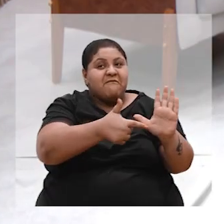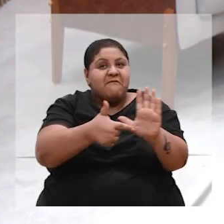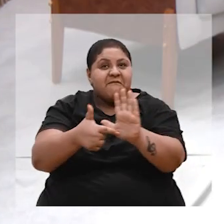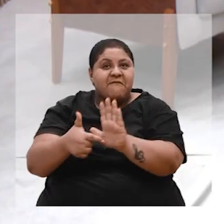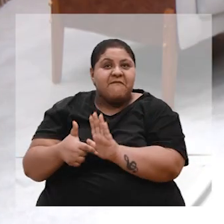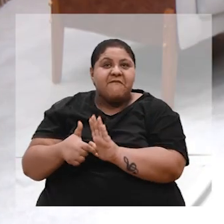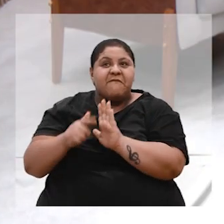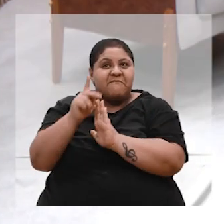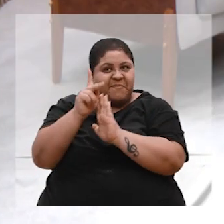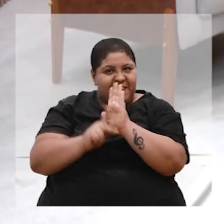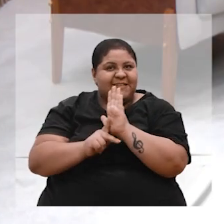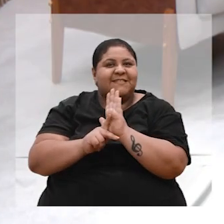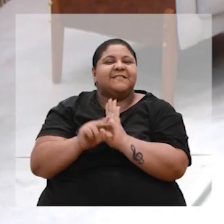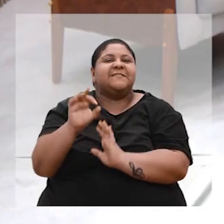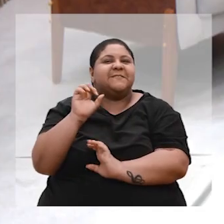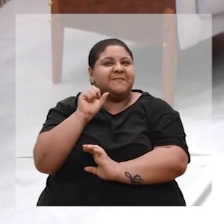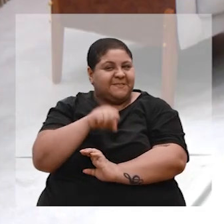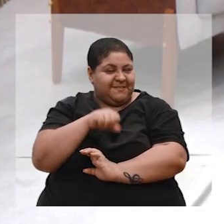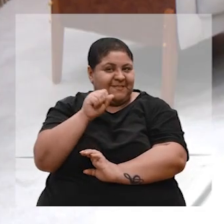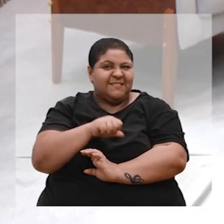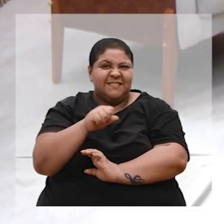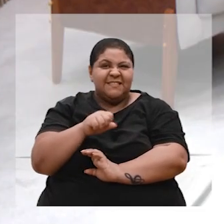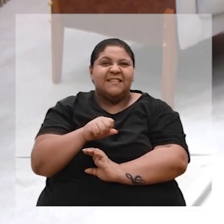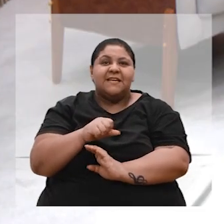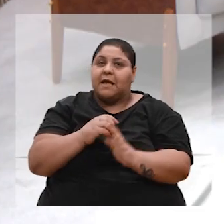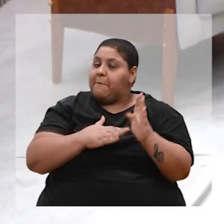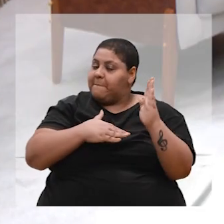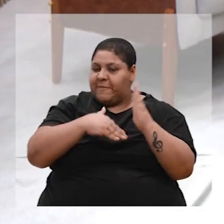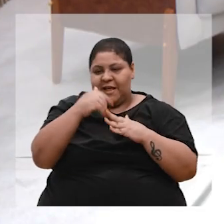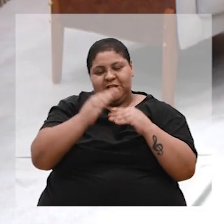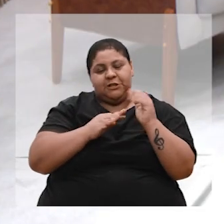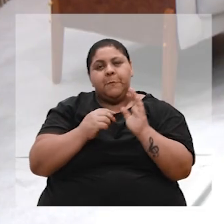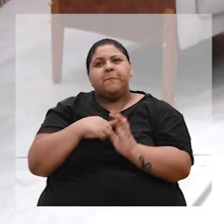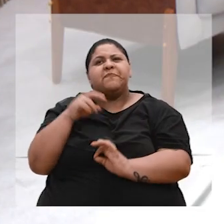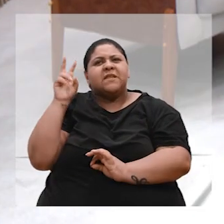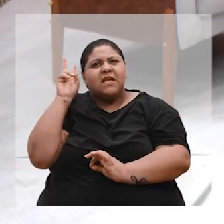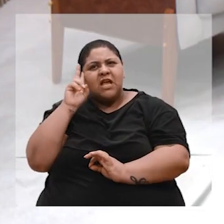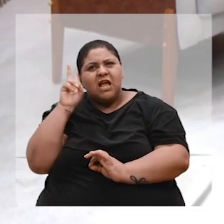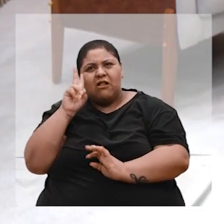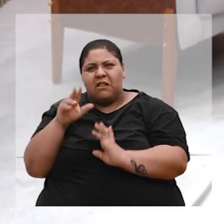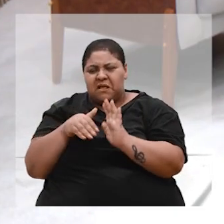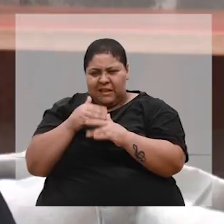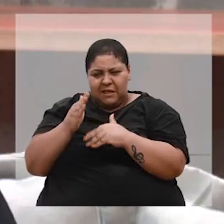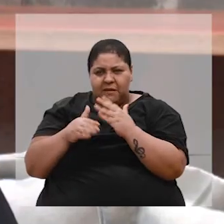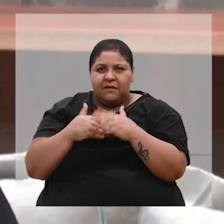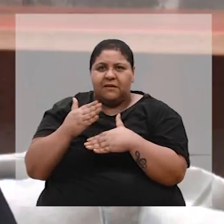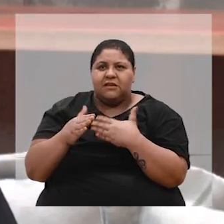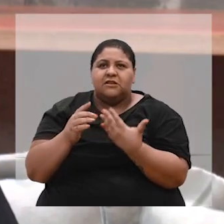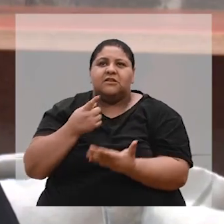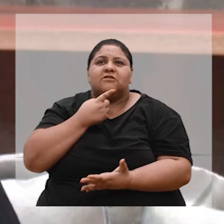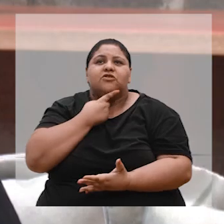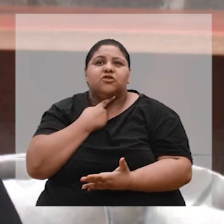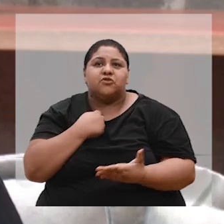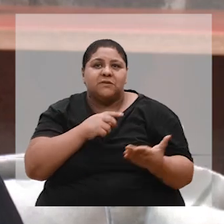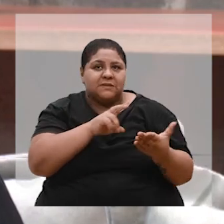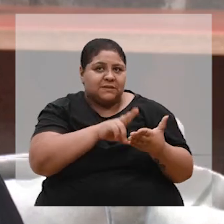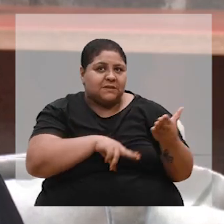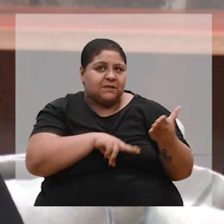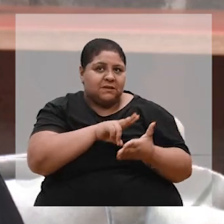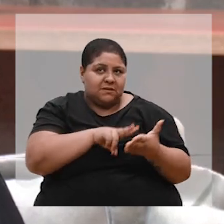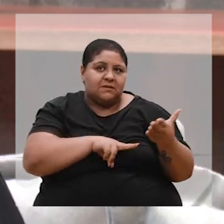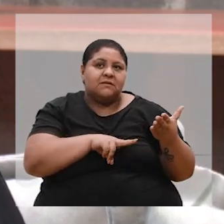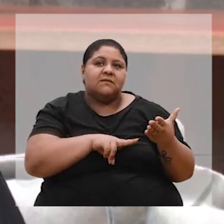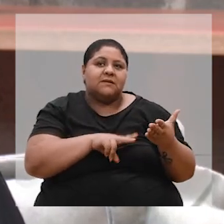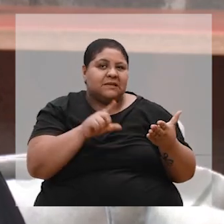aulas, planejando, é assim, não? Exatamente. E é exercício. E eu lembro como foi esse meu processo, assim, de gostar de